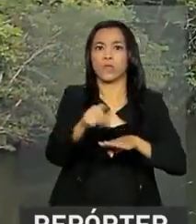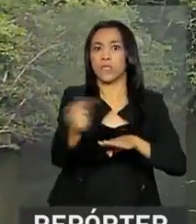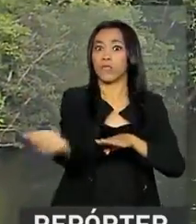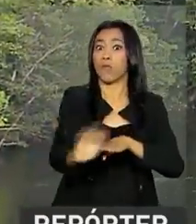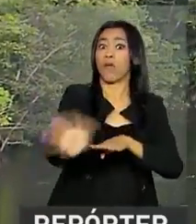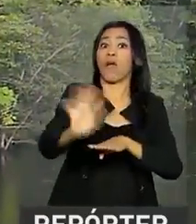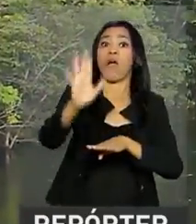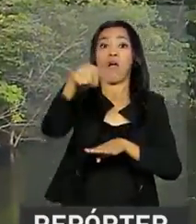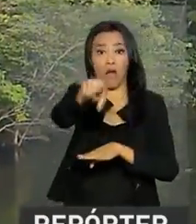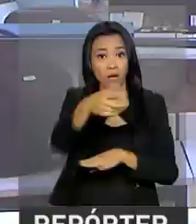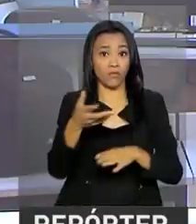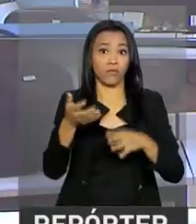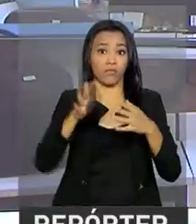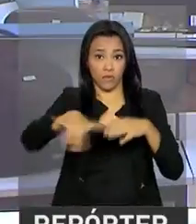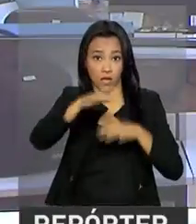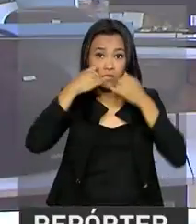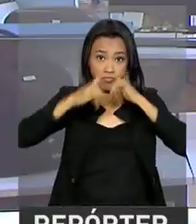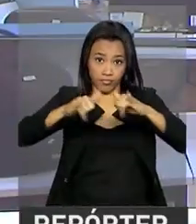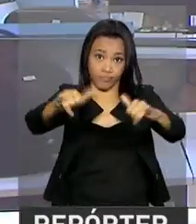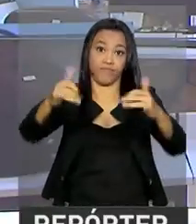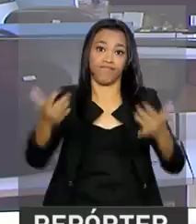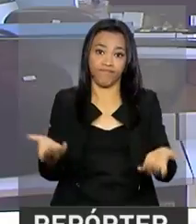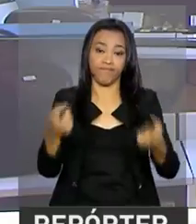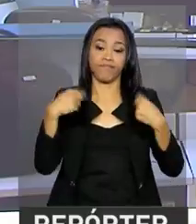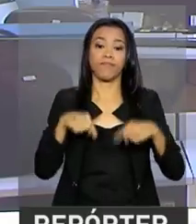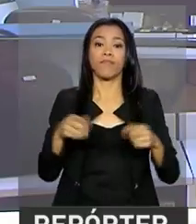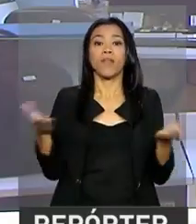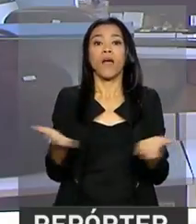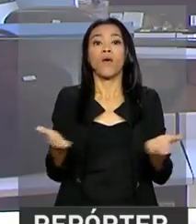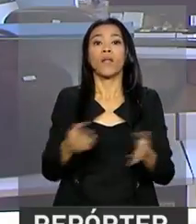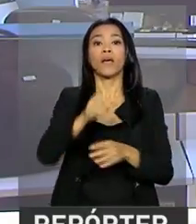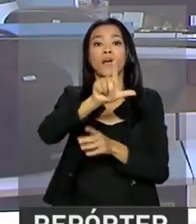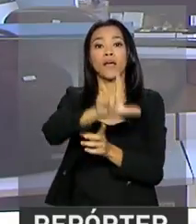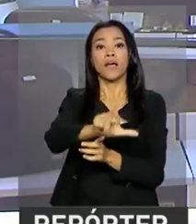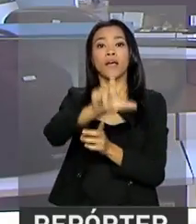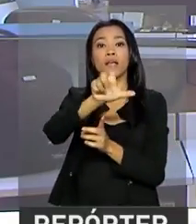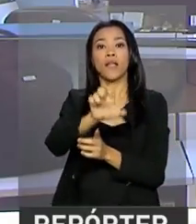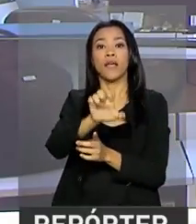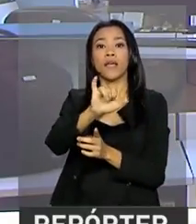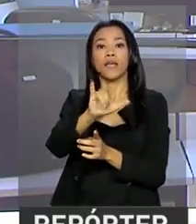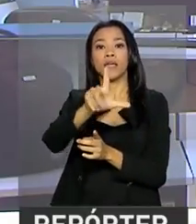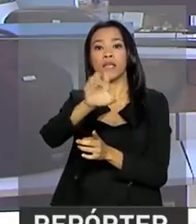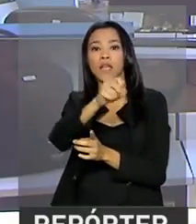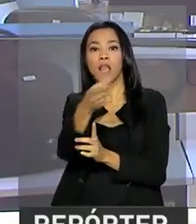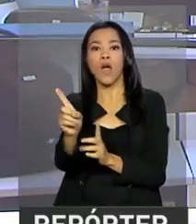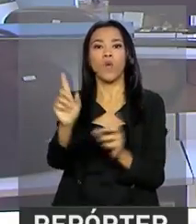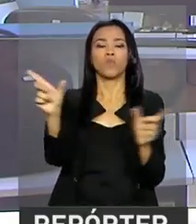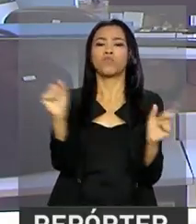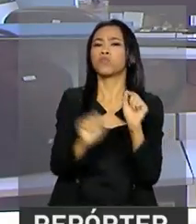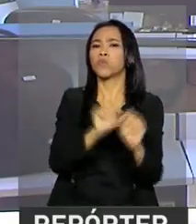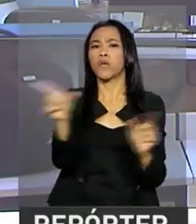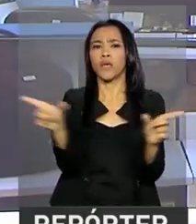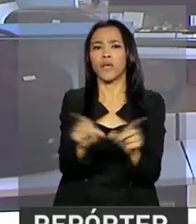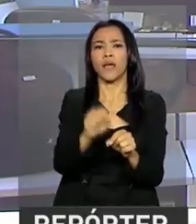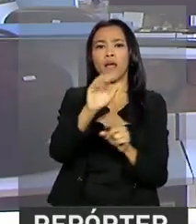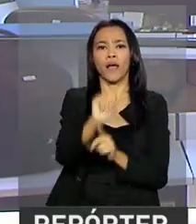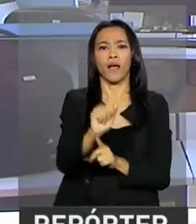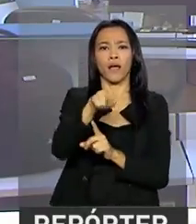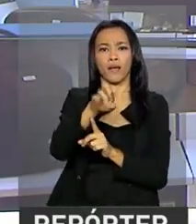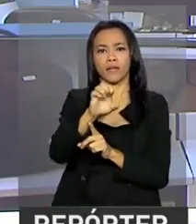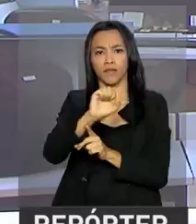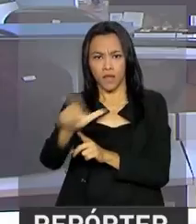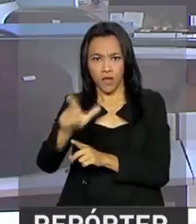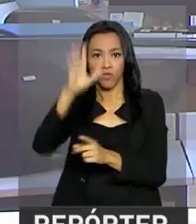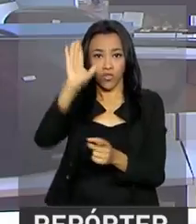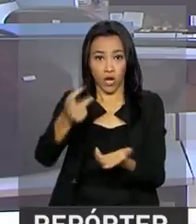geração do país com o leilão da Anel marcado para o dia 11 de maio a expectativa é atender mais de